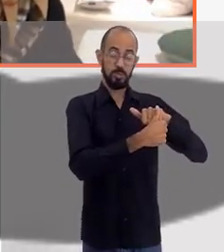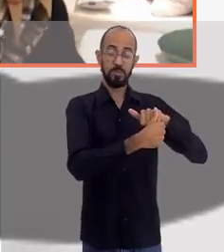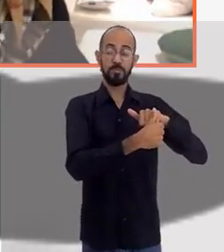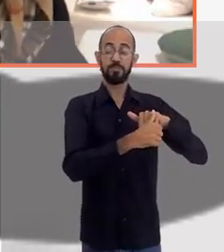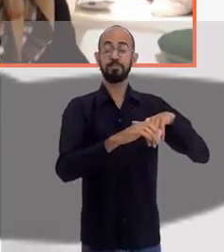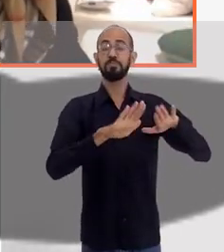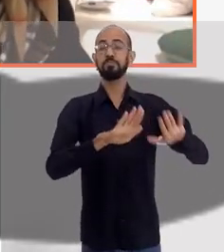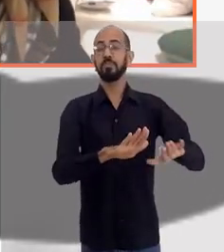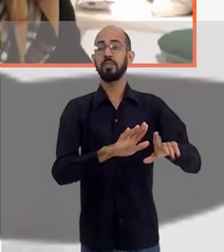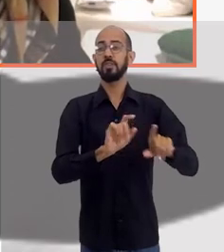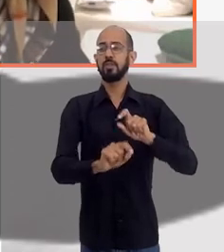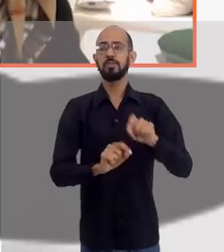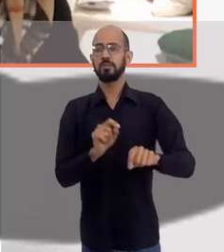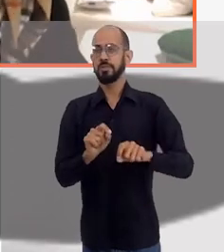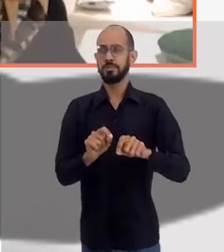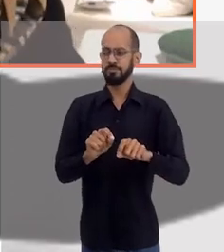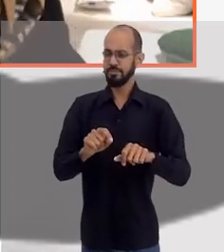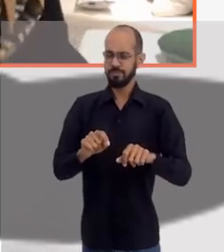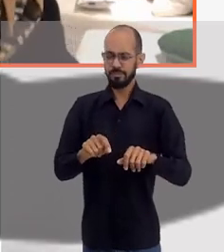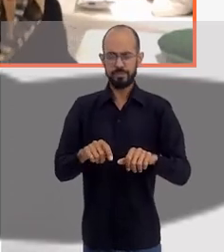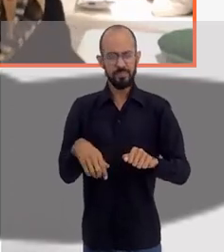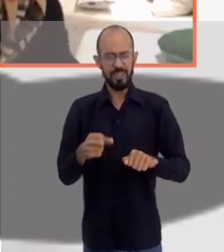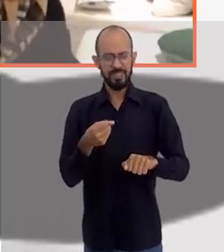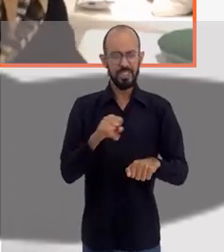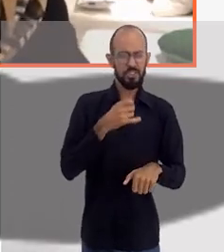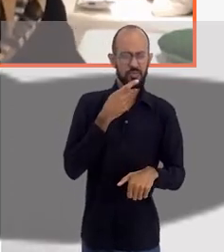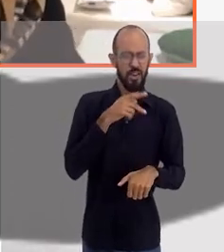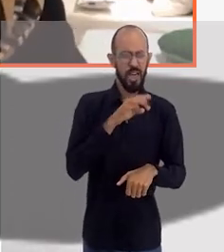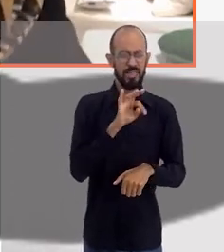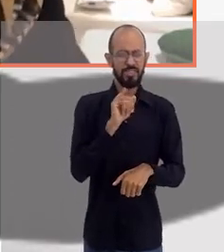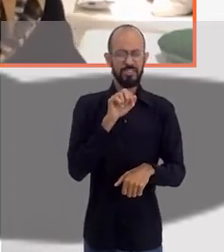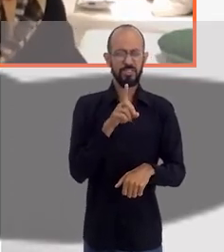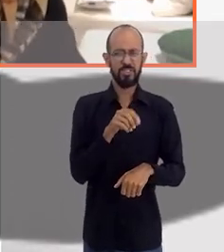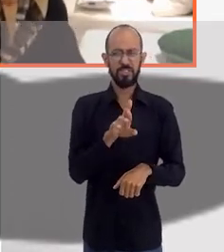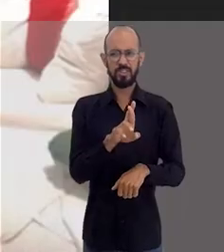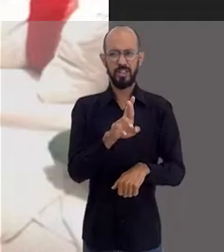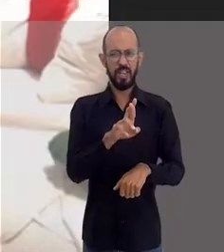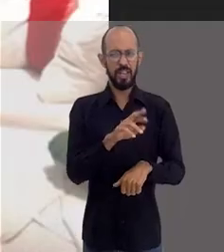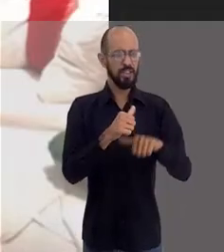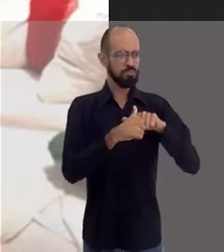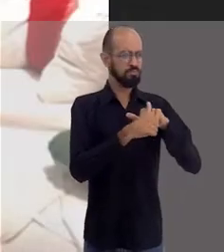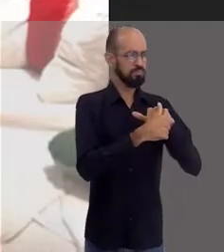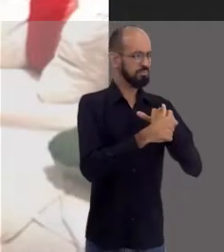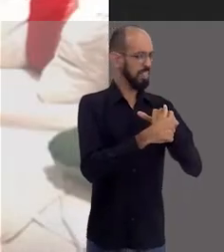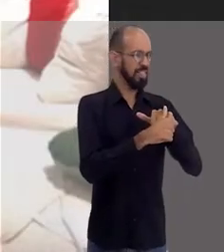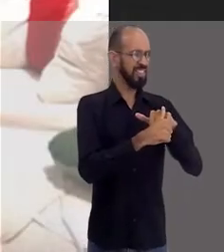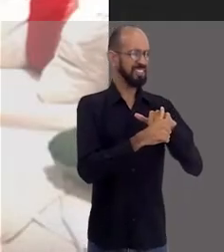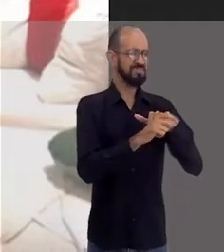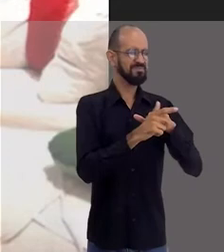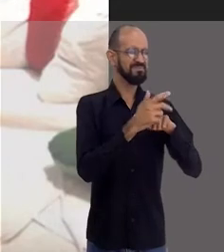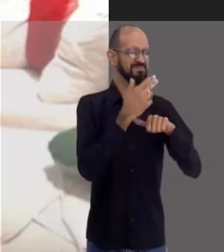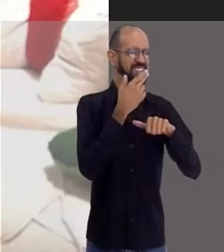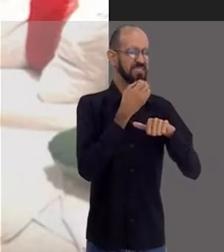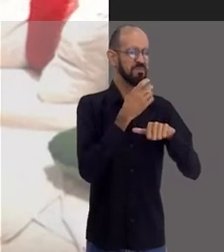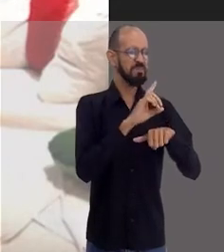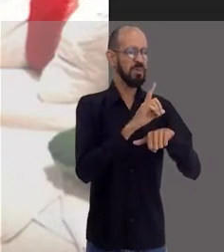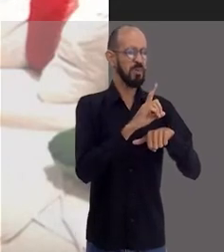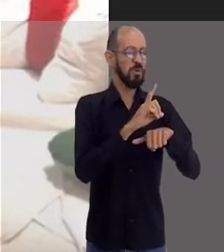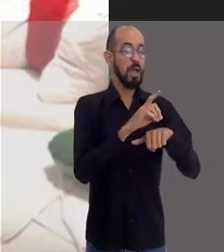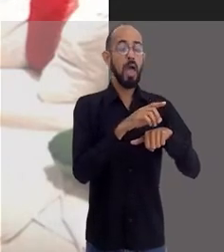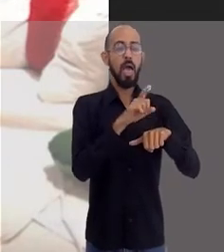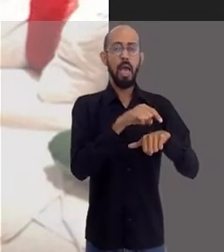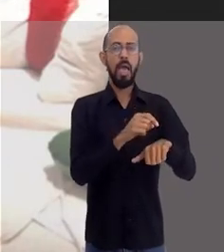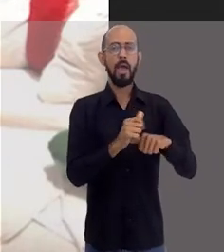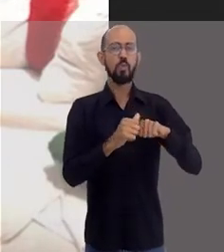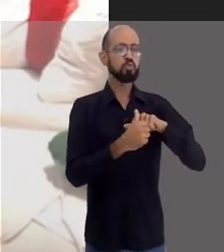bancários mas o mais que isso porque se a gente chamar o time do boleto eu acho que dá eu então eu chamaria rotina da Bondade do OT tá